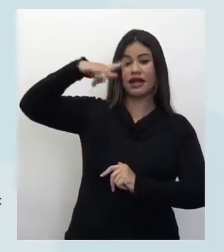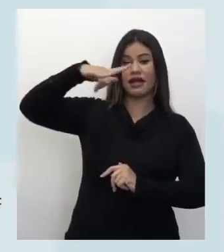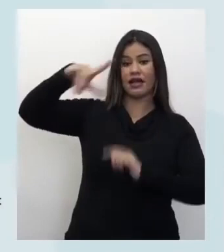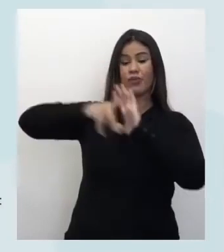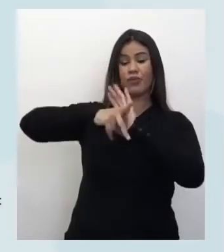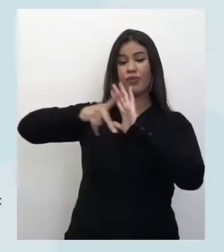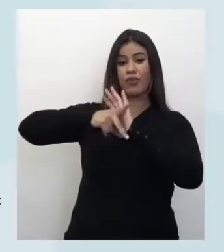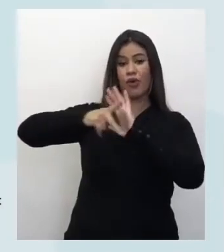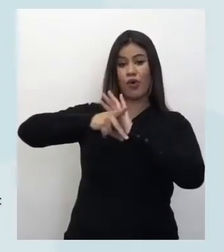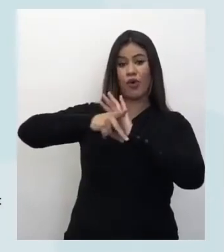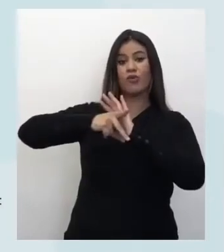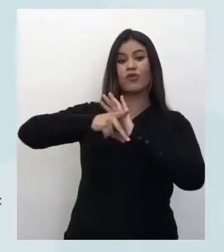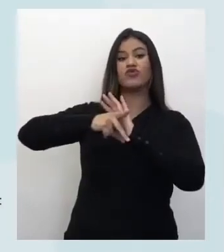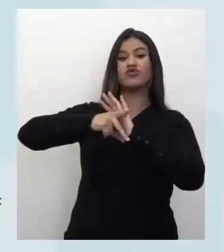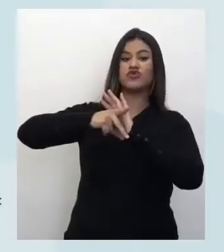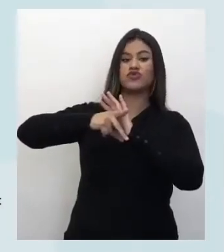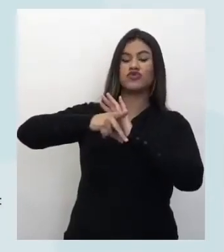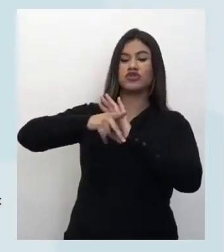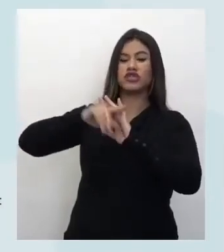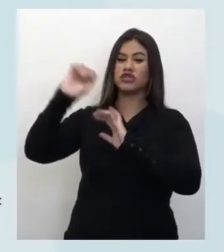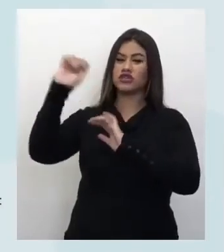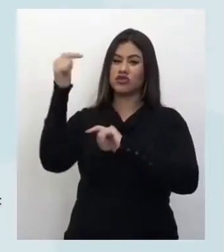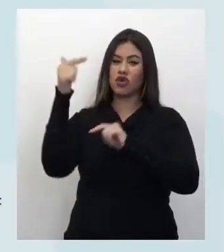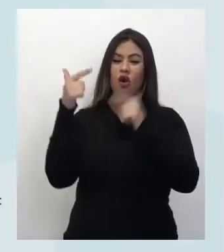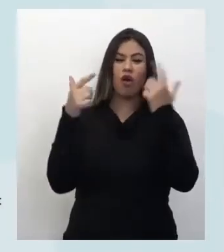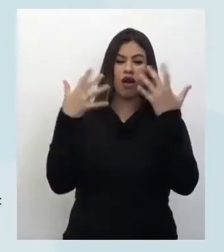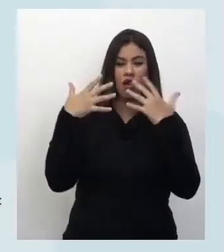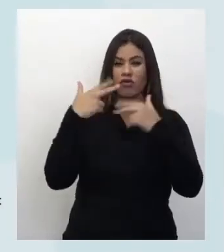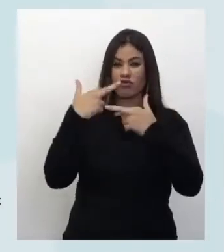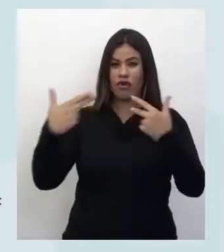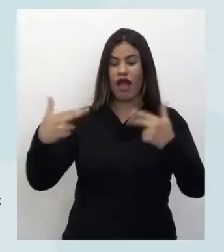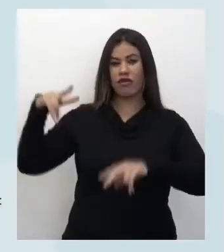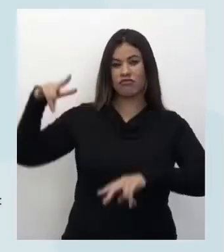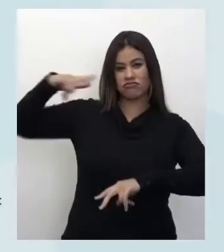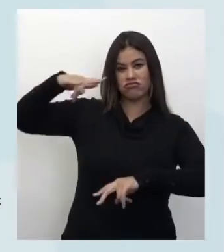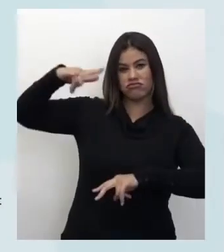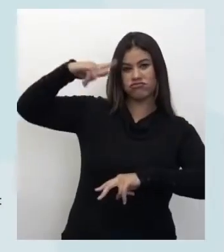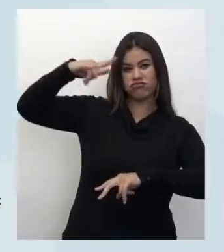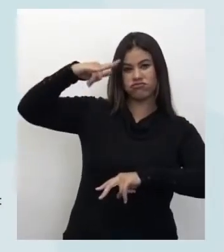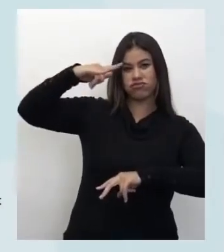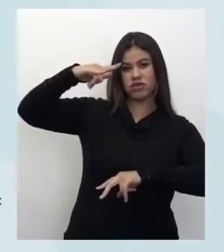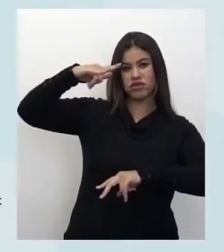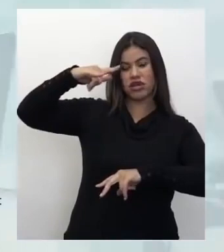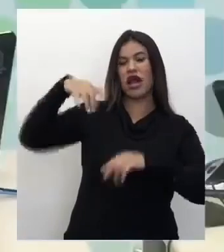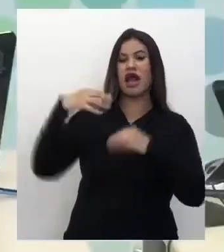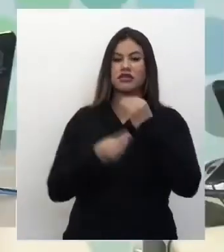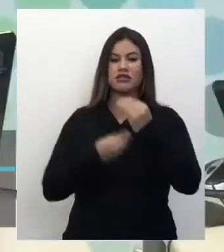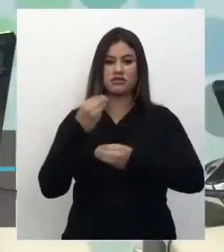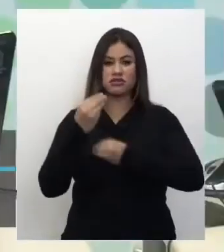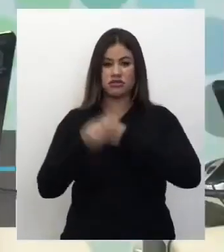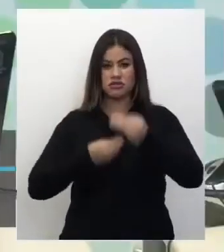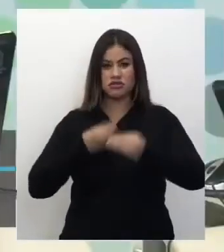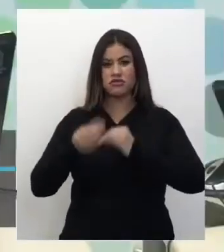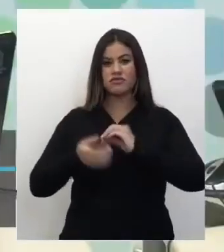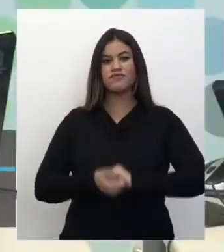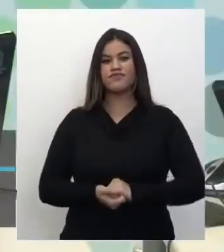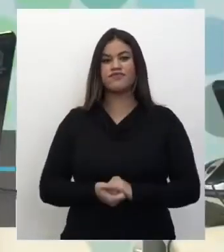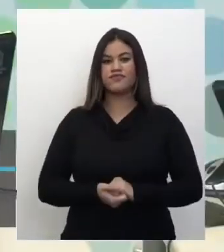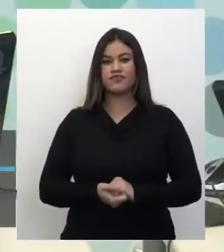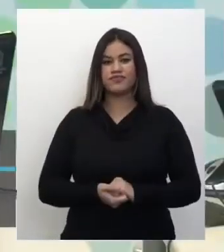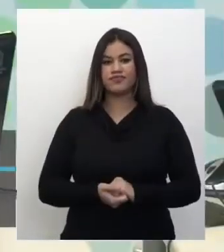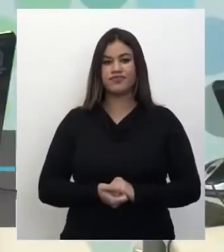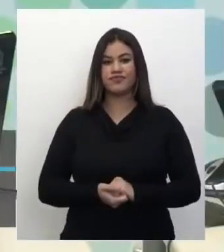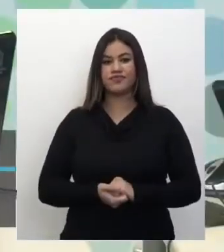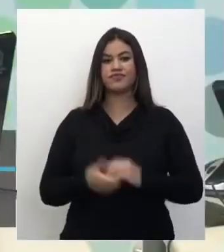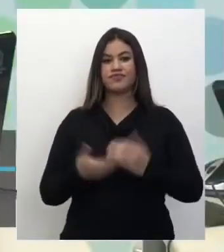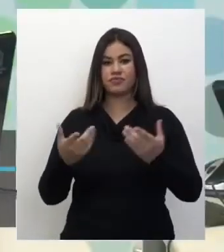primeira imagem que passou na TV, ou seja, ela foi televisionada. E agora, né, para a gente dando sequência aqui à nossa